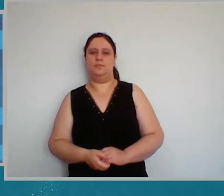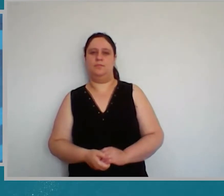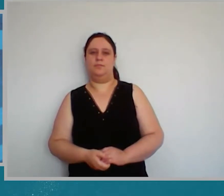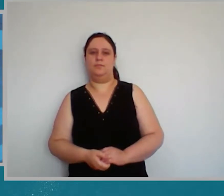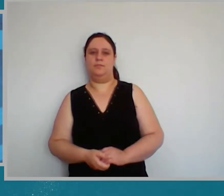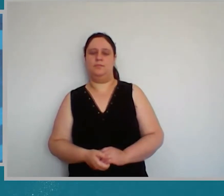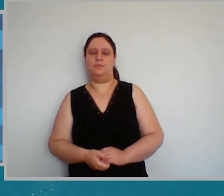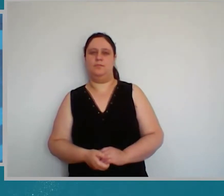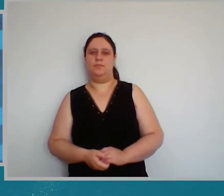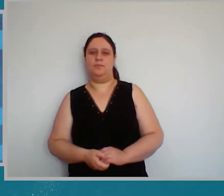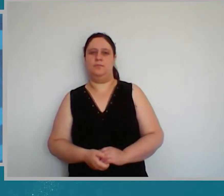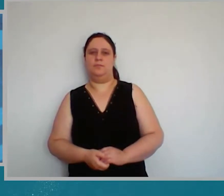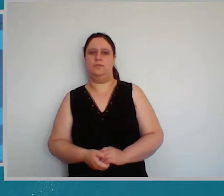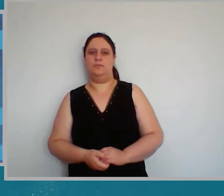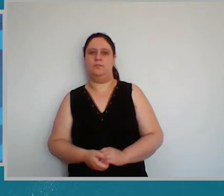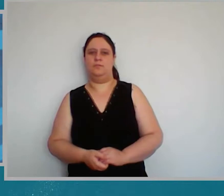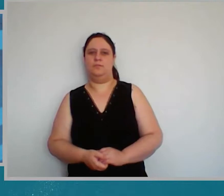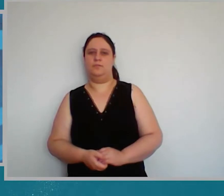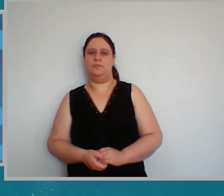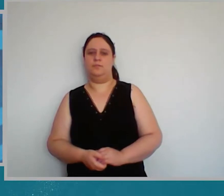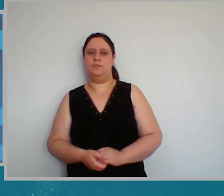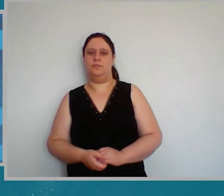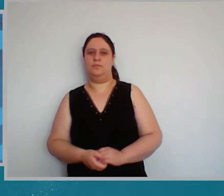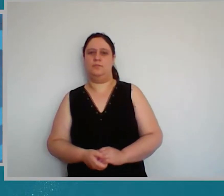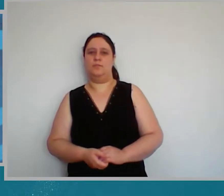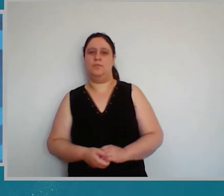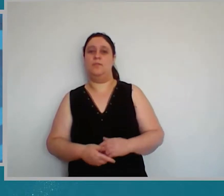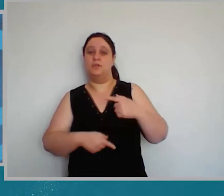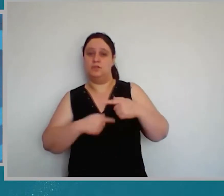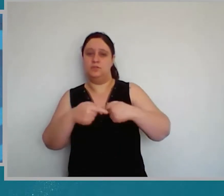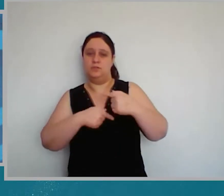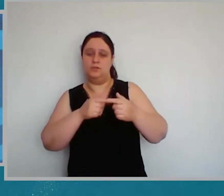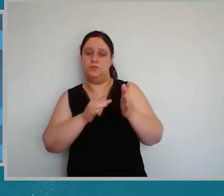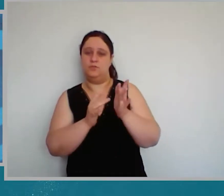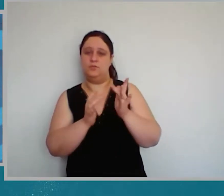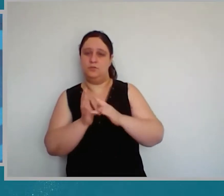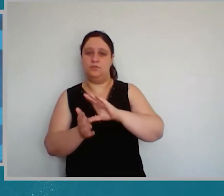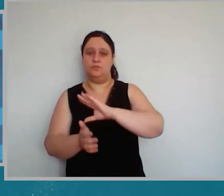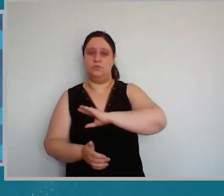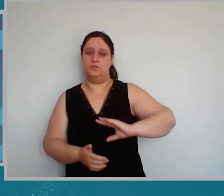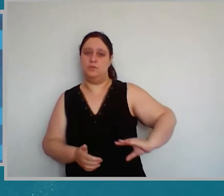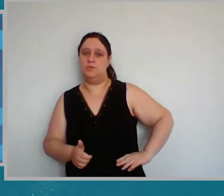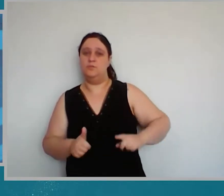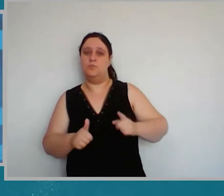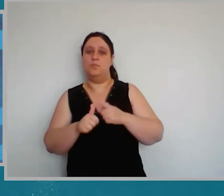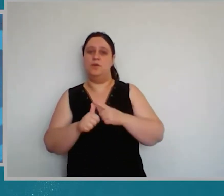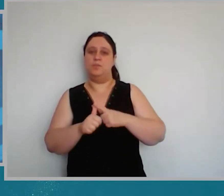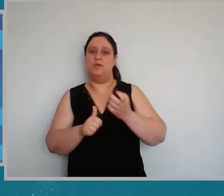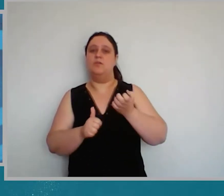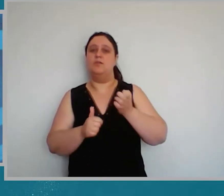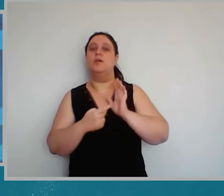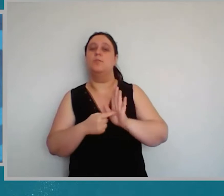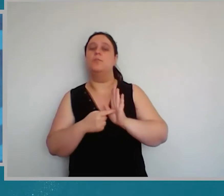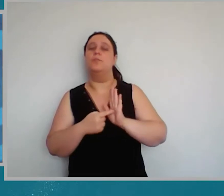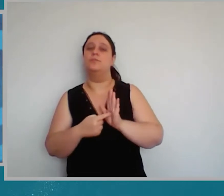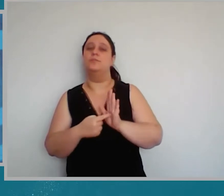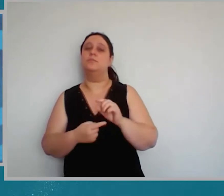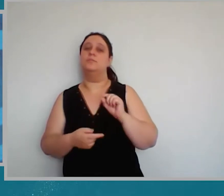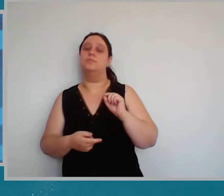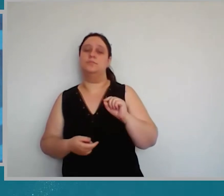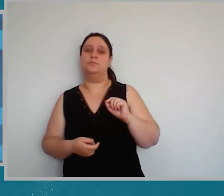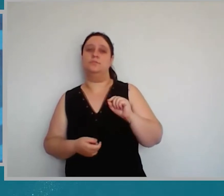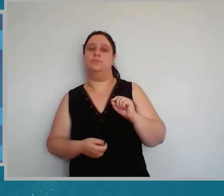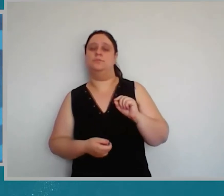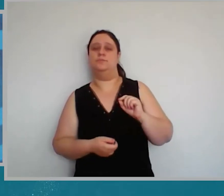que na genealogia de Jesus Cristo, primeiramente, quero mostrar que